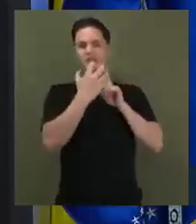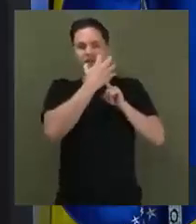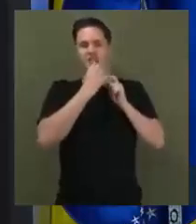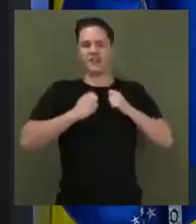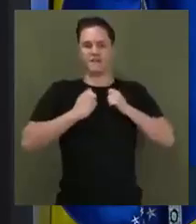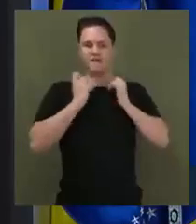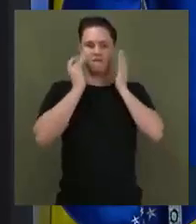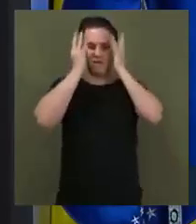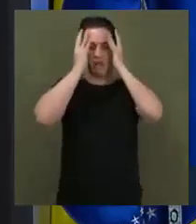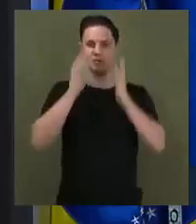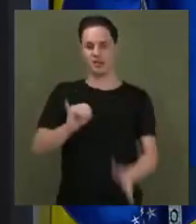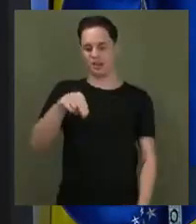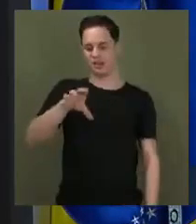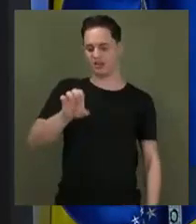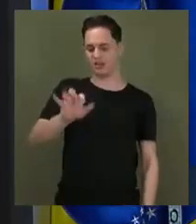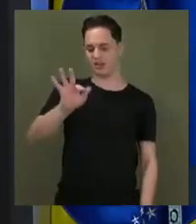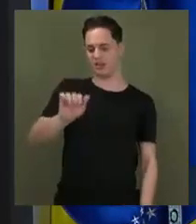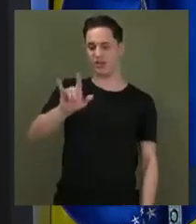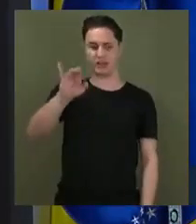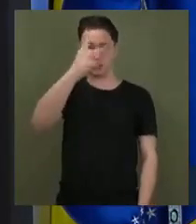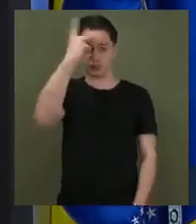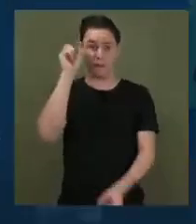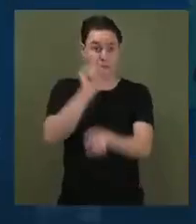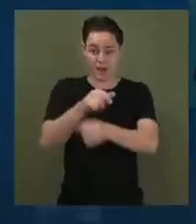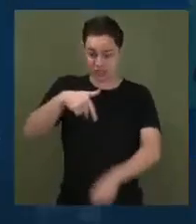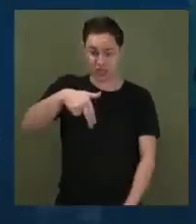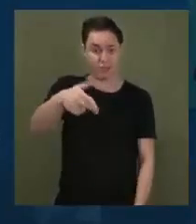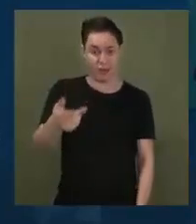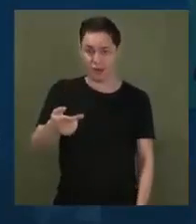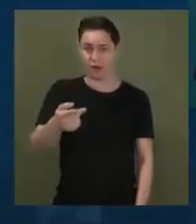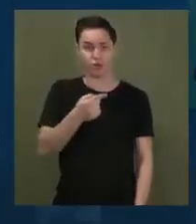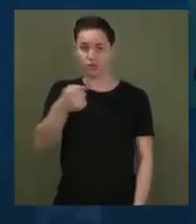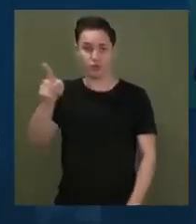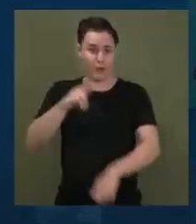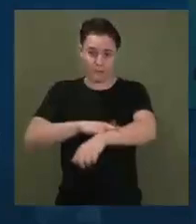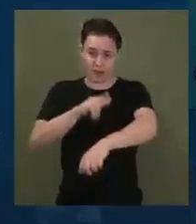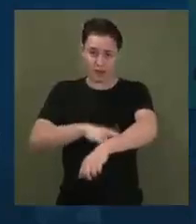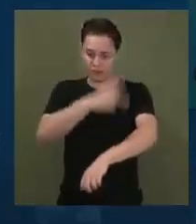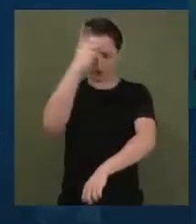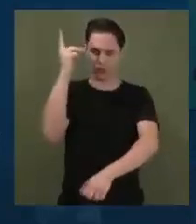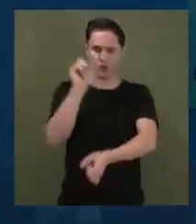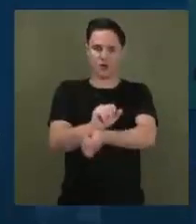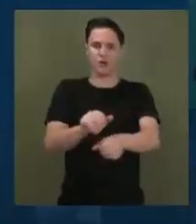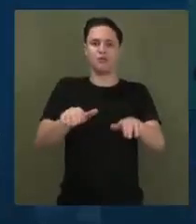tudo encefalite, pessoa para de andar, não vai no banheiro, acamada,